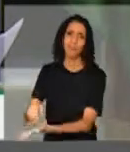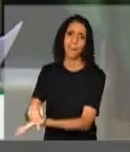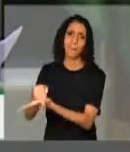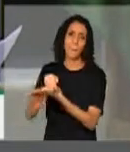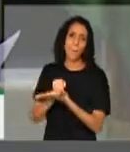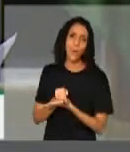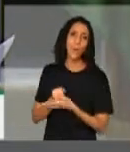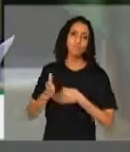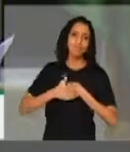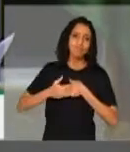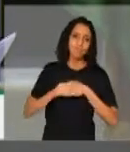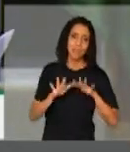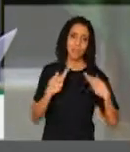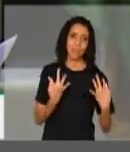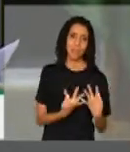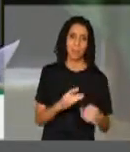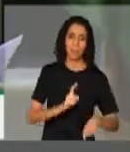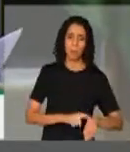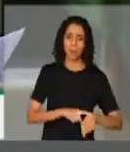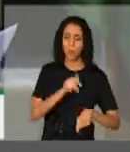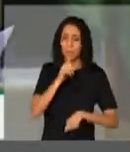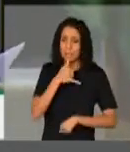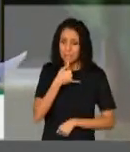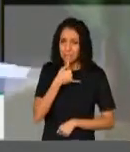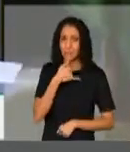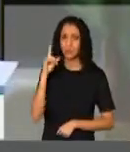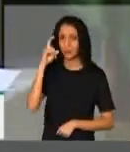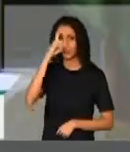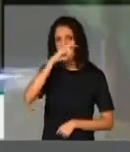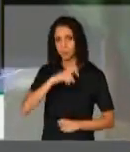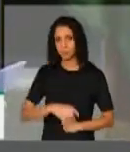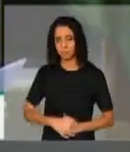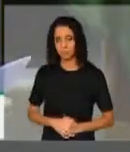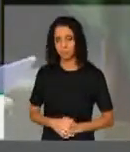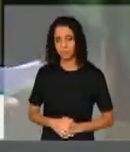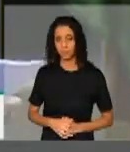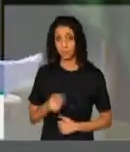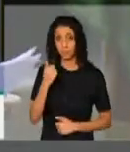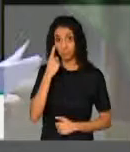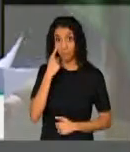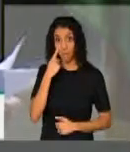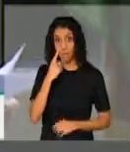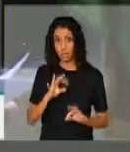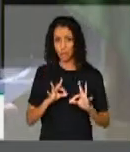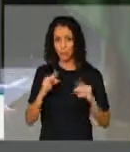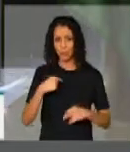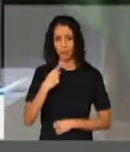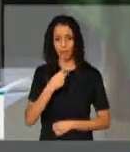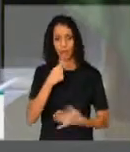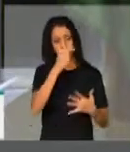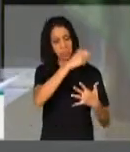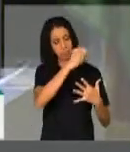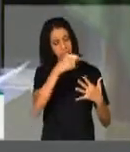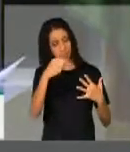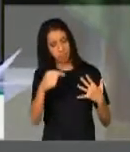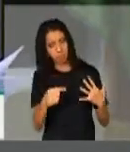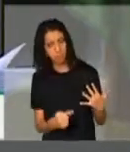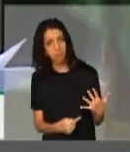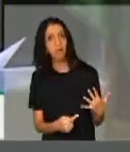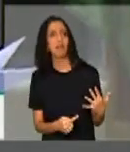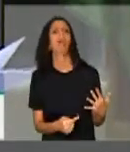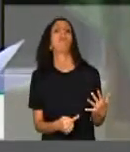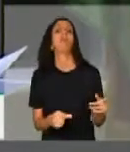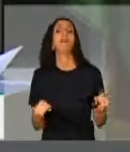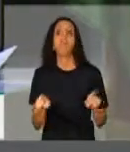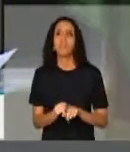diante do momento mais triste mais difícil indesejado e vejam todos esses exemplos de forte exemplo conta